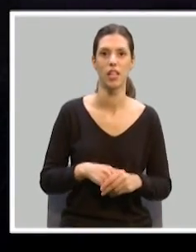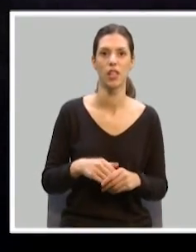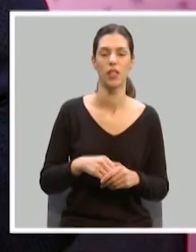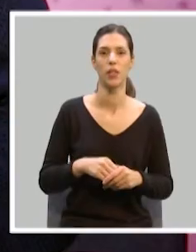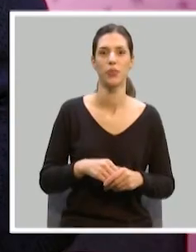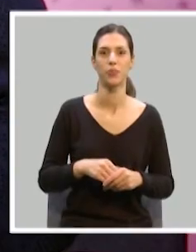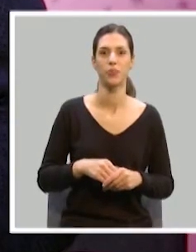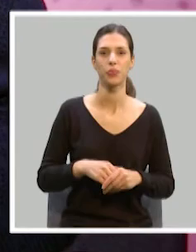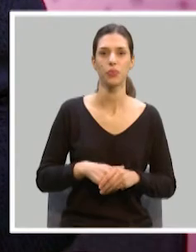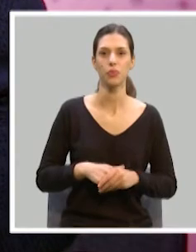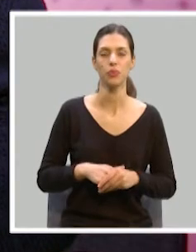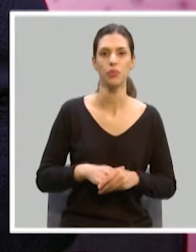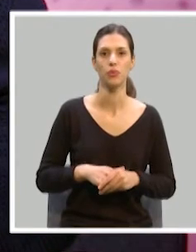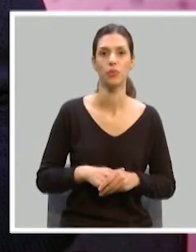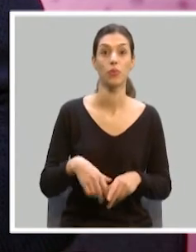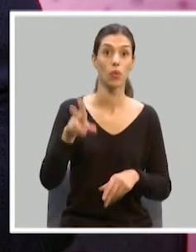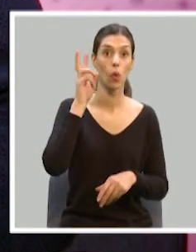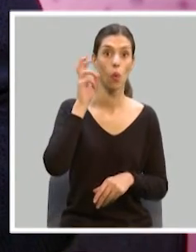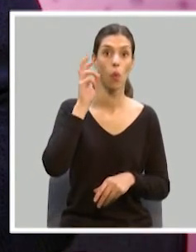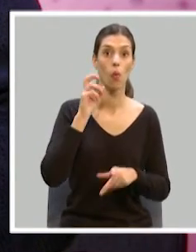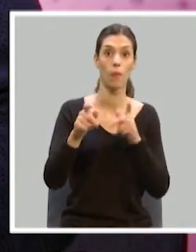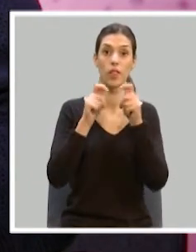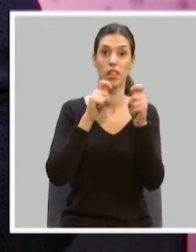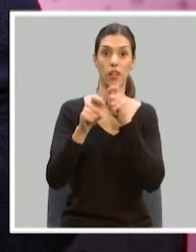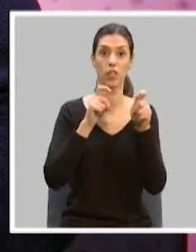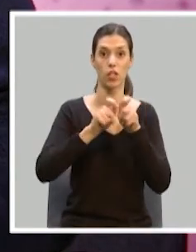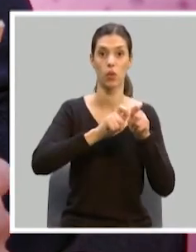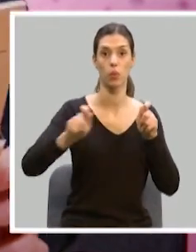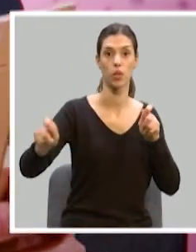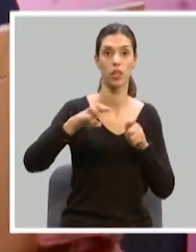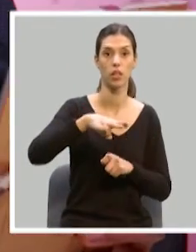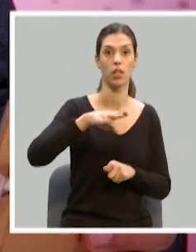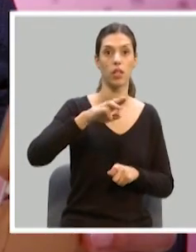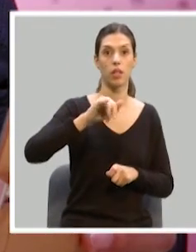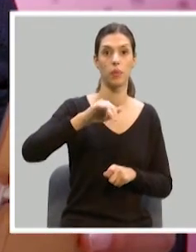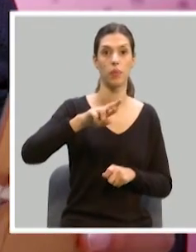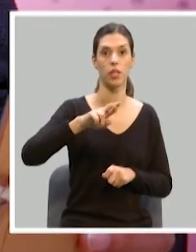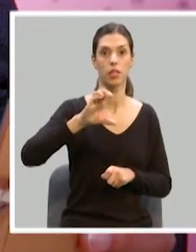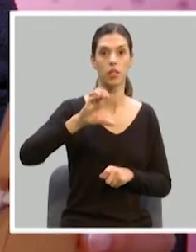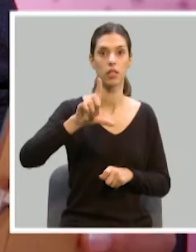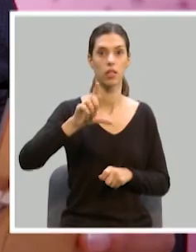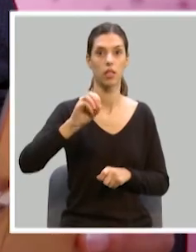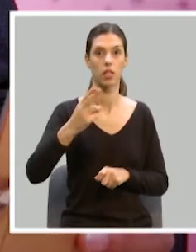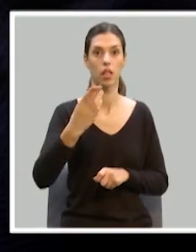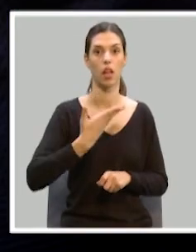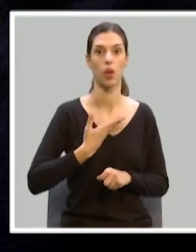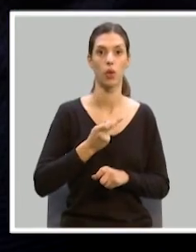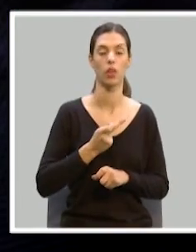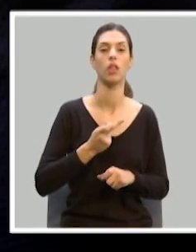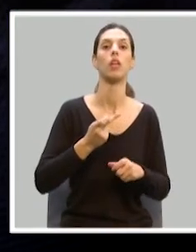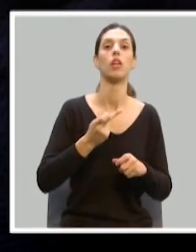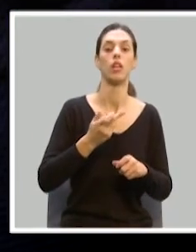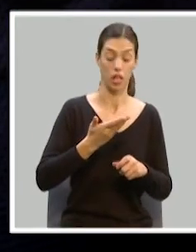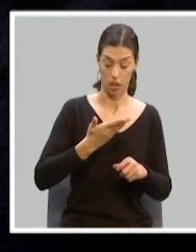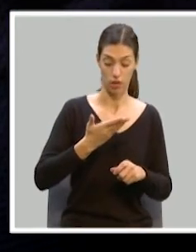a ouvir a entrevista completa no mixcloud dura Joana em mixcloud.com/o da